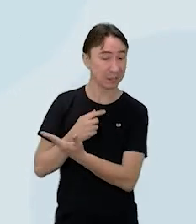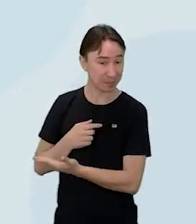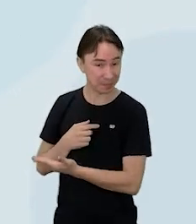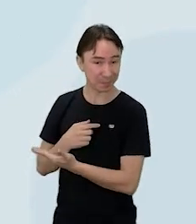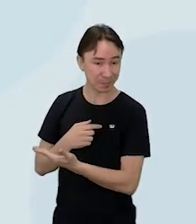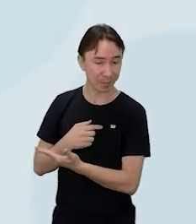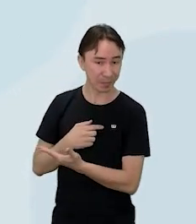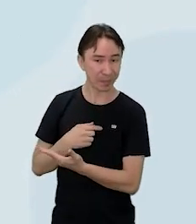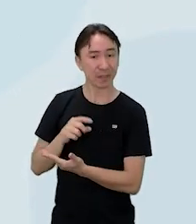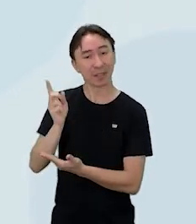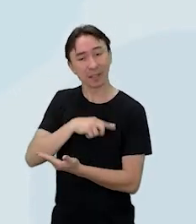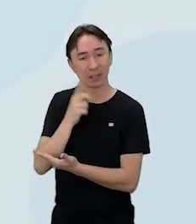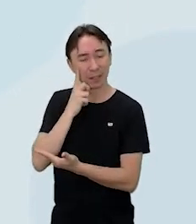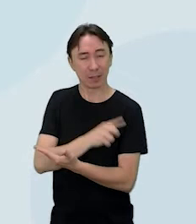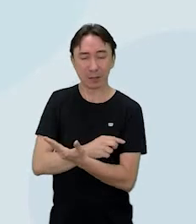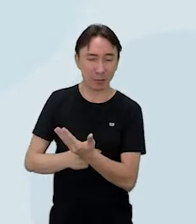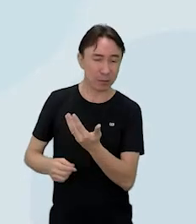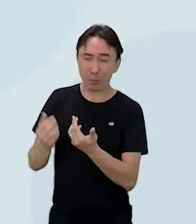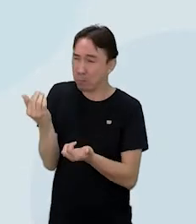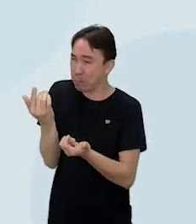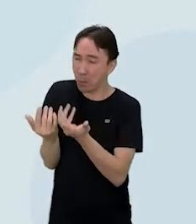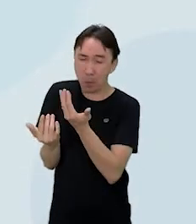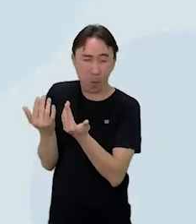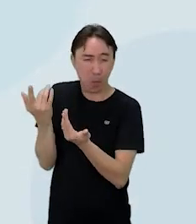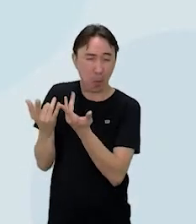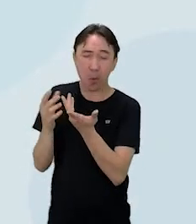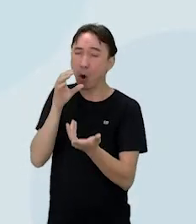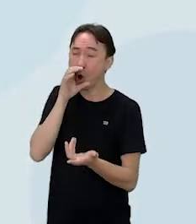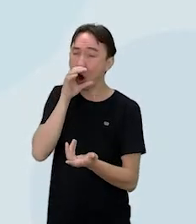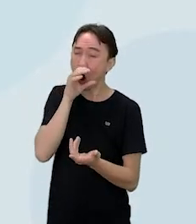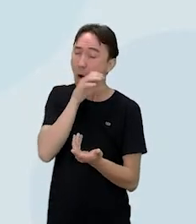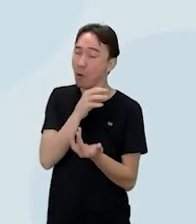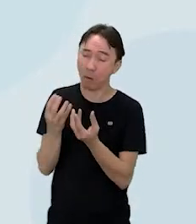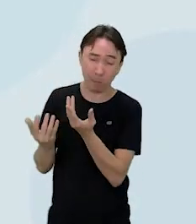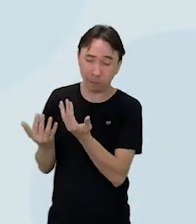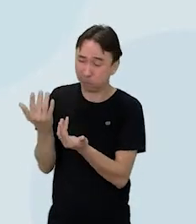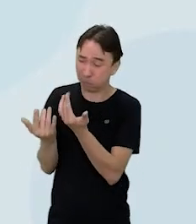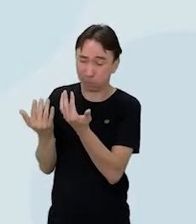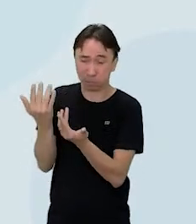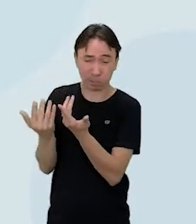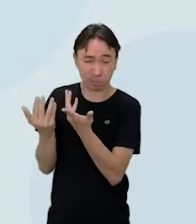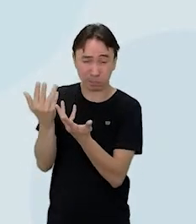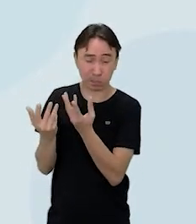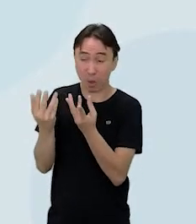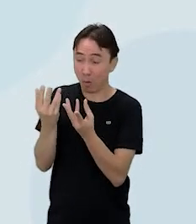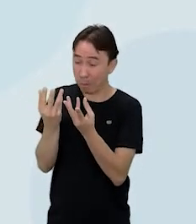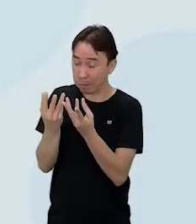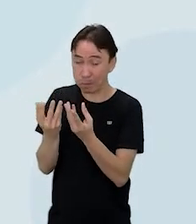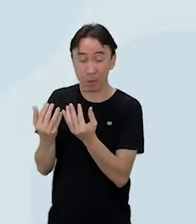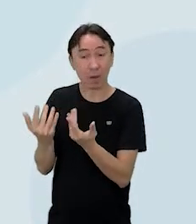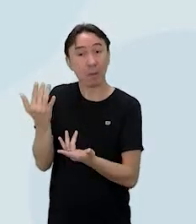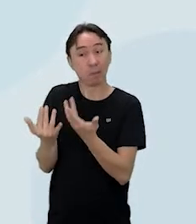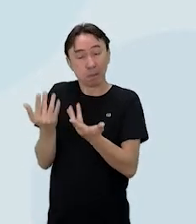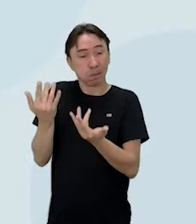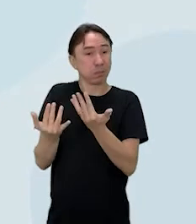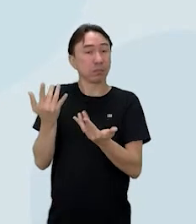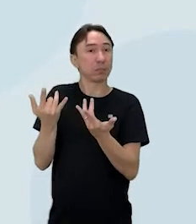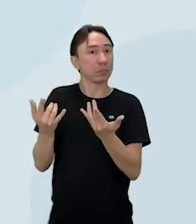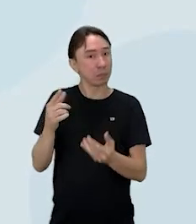que é a calcinação do calcário? É o processo de queima do calcário, né? Então, o calcário ele vai ser